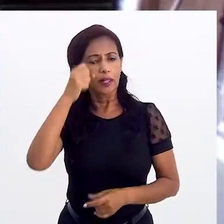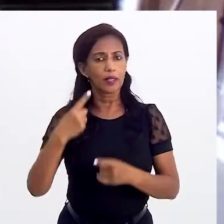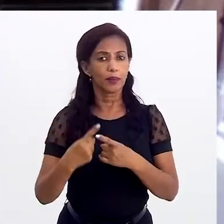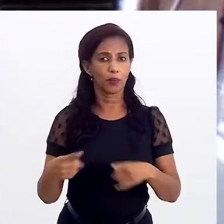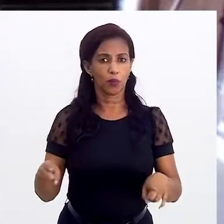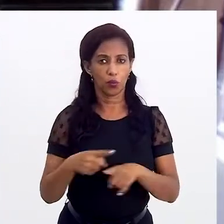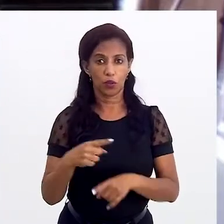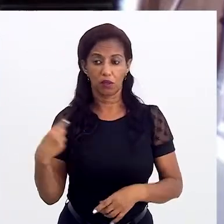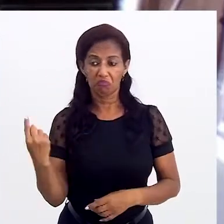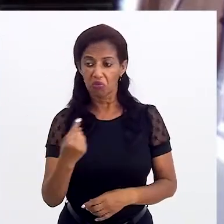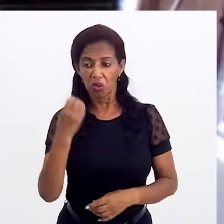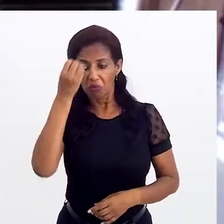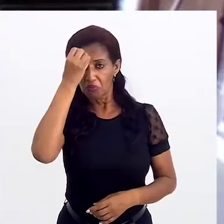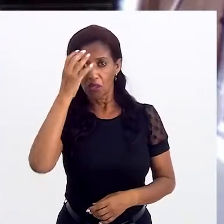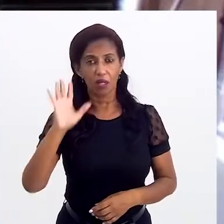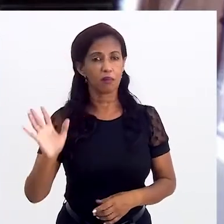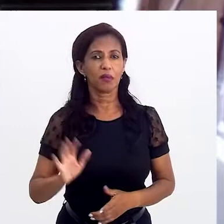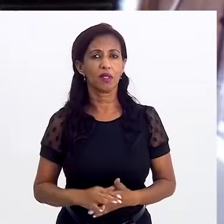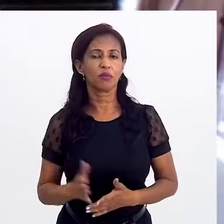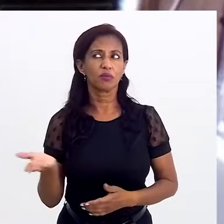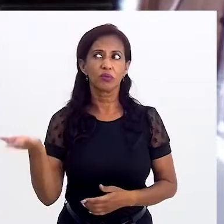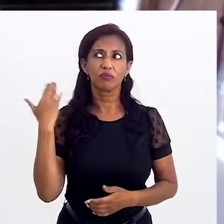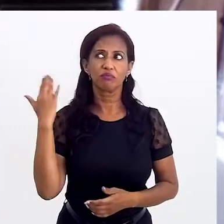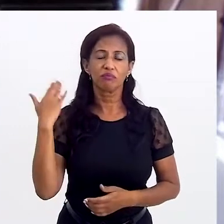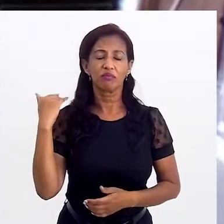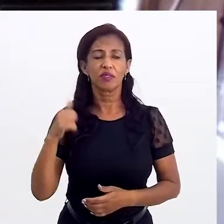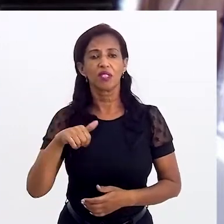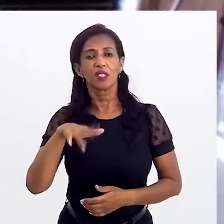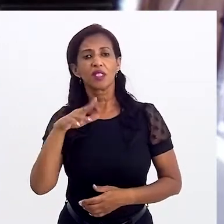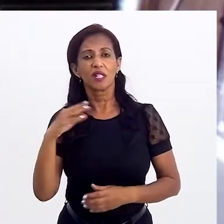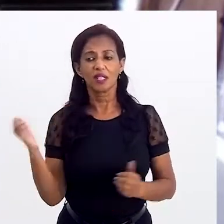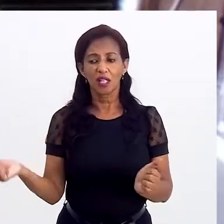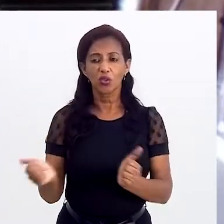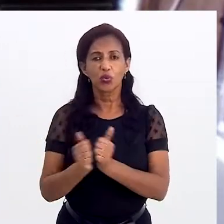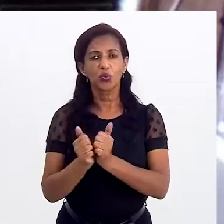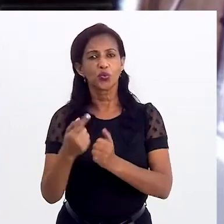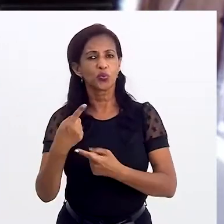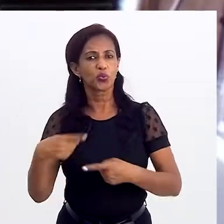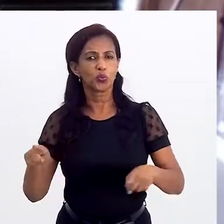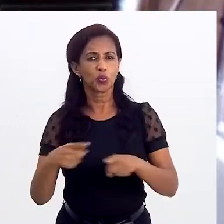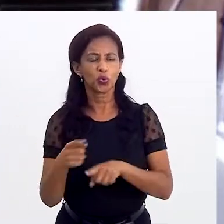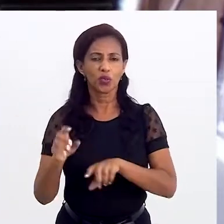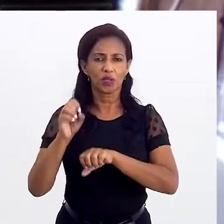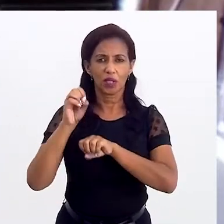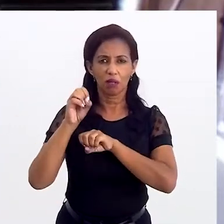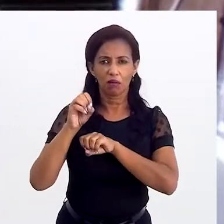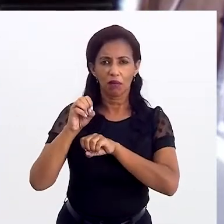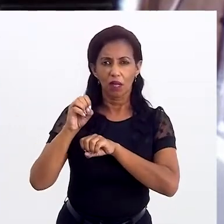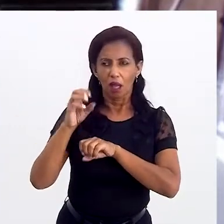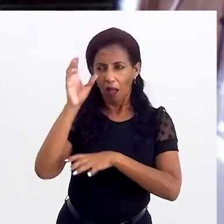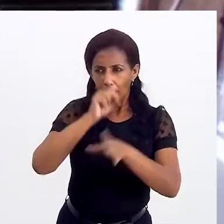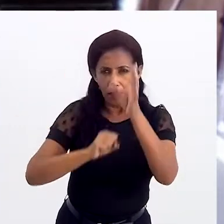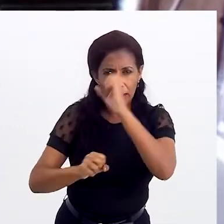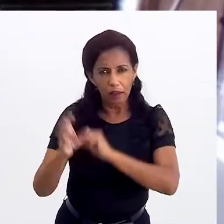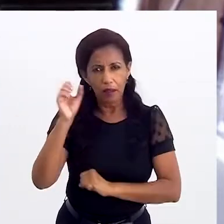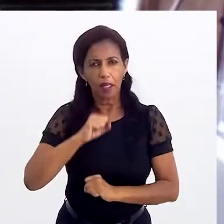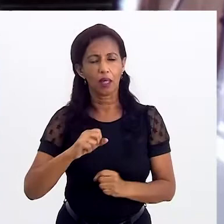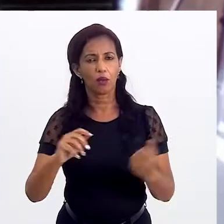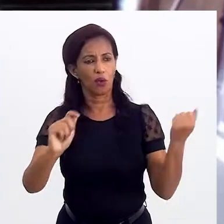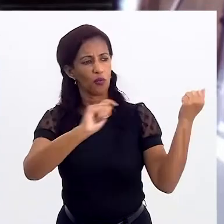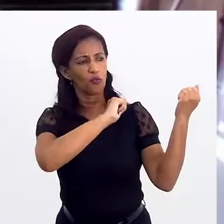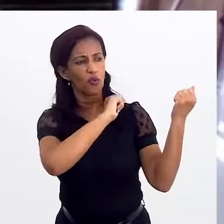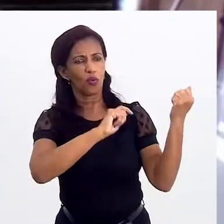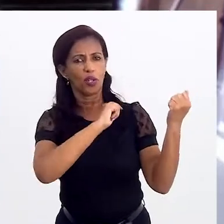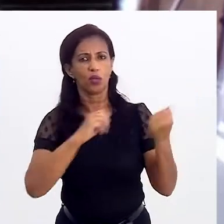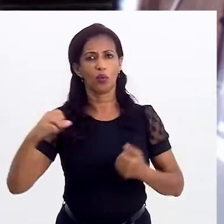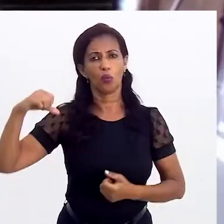nós não nos lembramos do nosso passado sem estarmos envolvidos com música, estudando música. Eu comecei a estudar